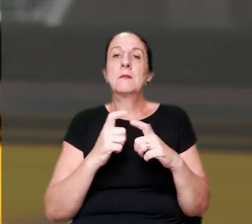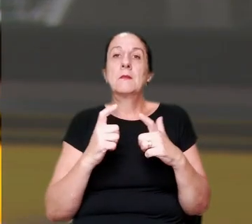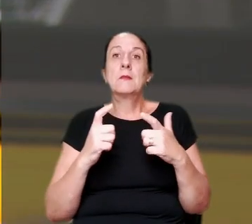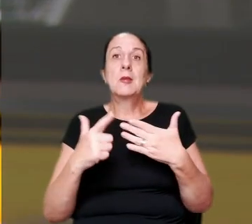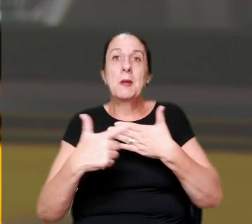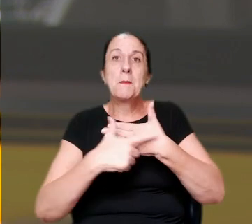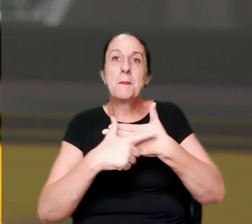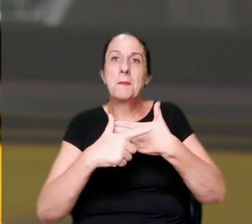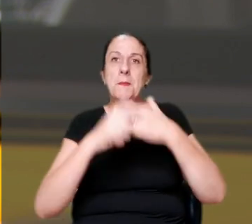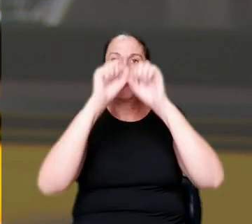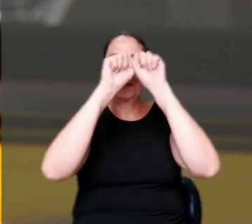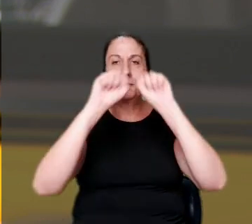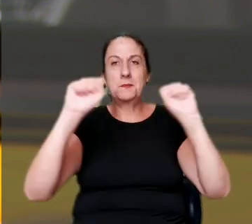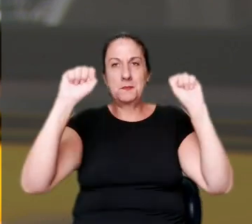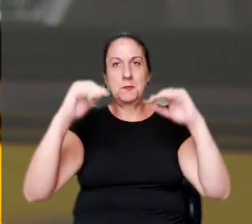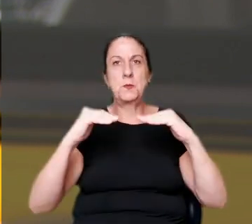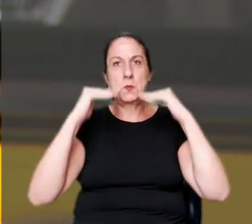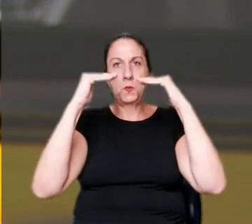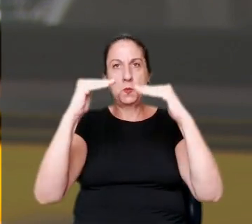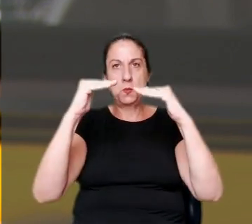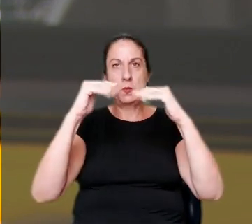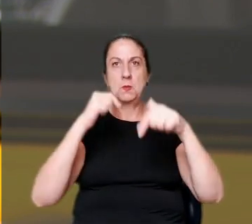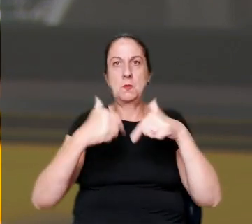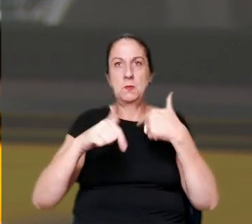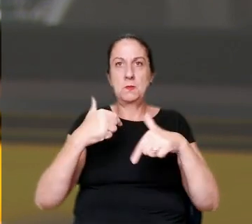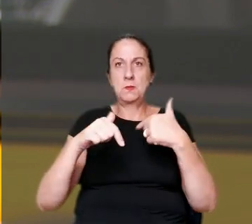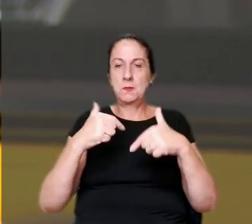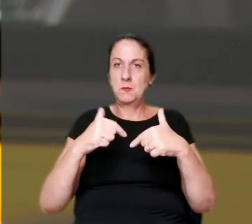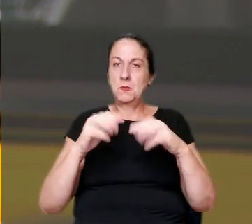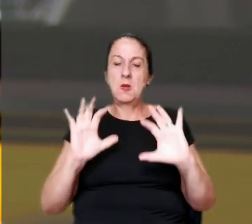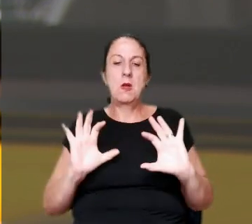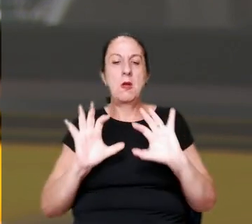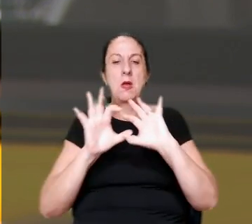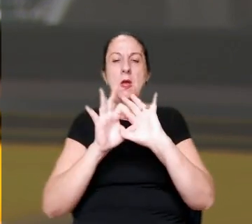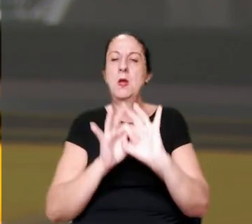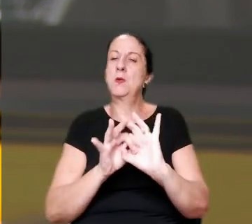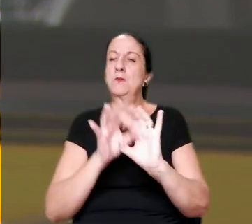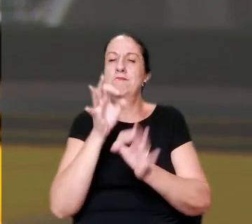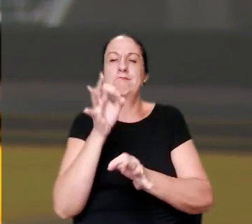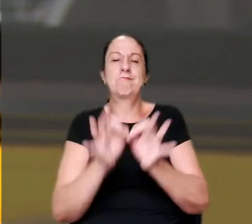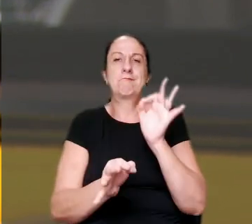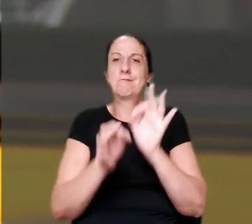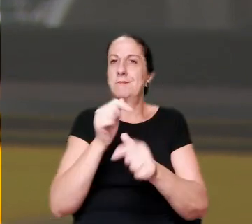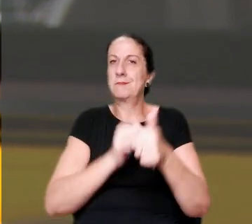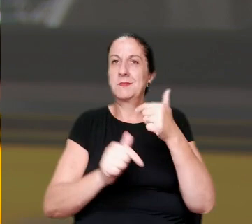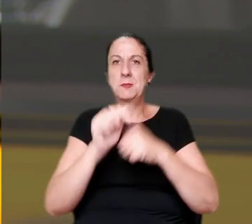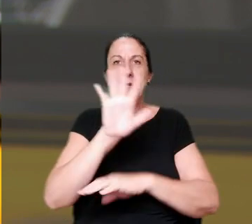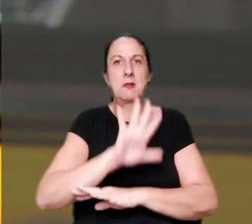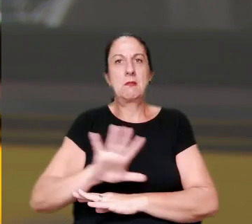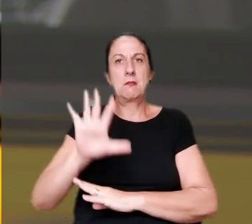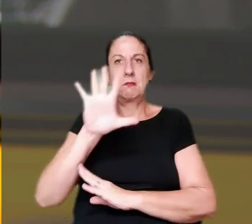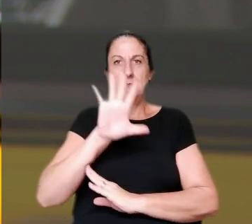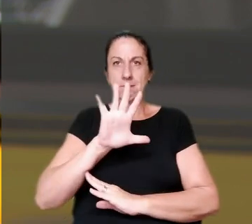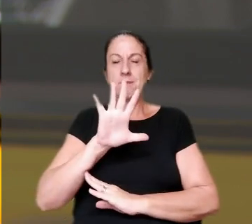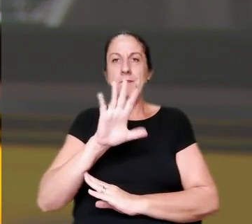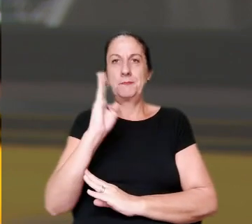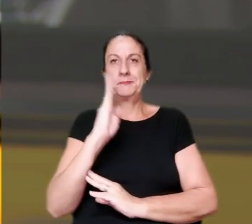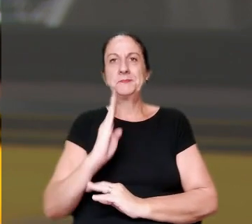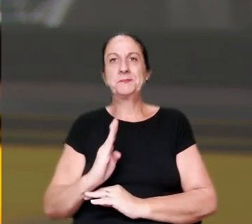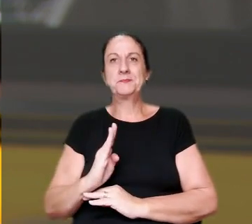O grande papel do Tribunal Superior do Trabalho é realmente a unificação da jurisprudência trabalhista